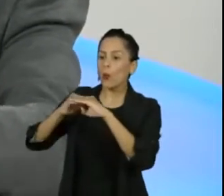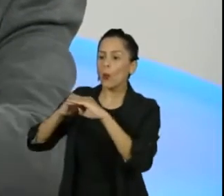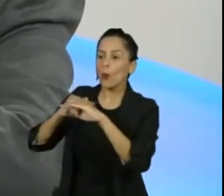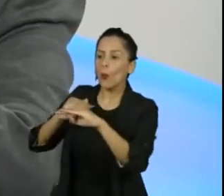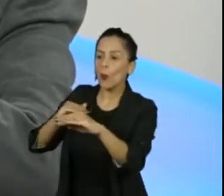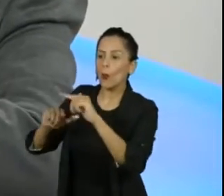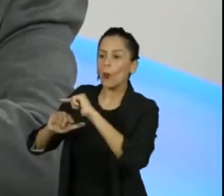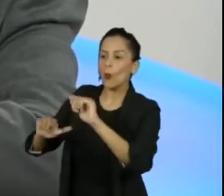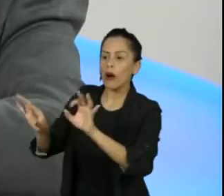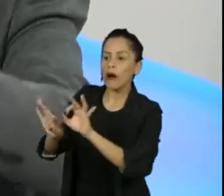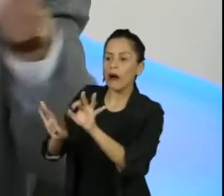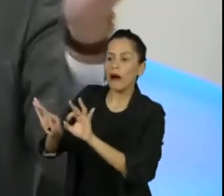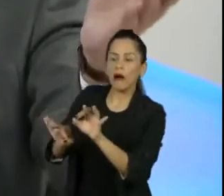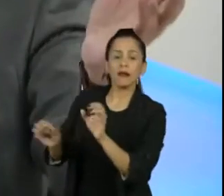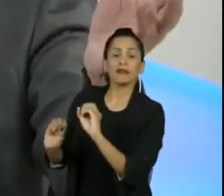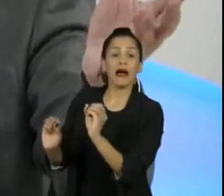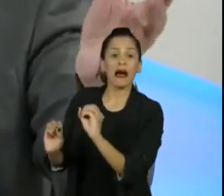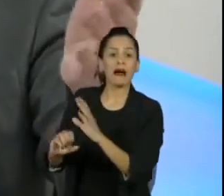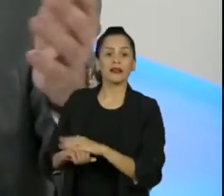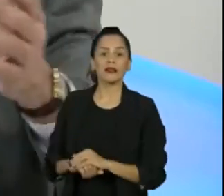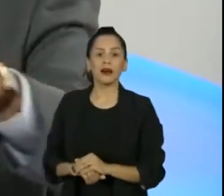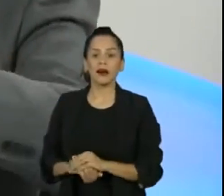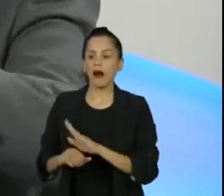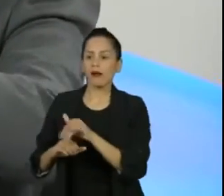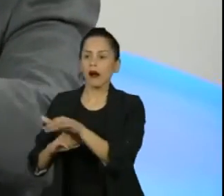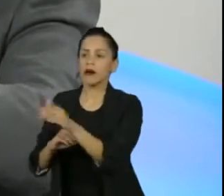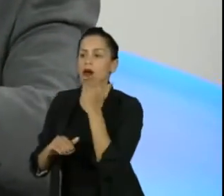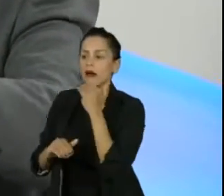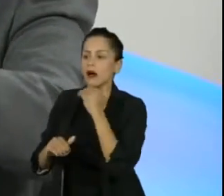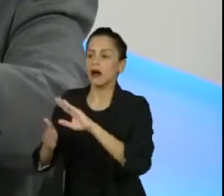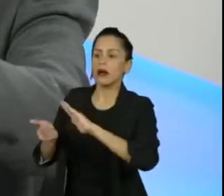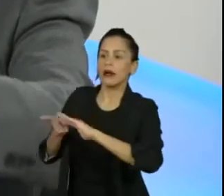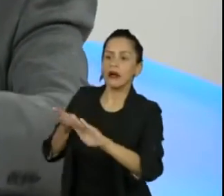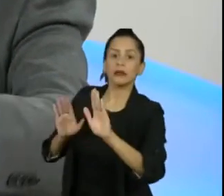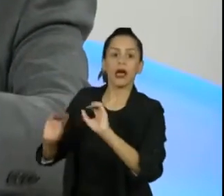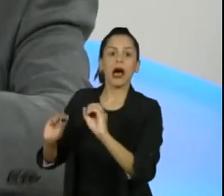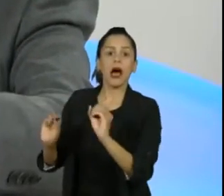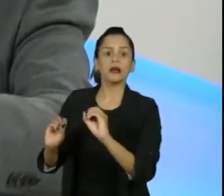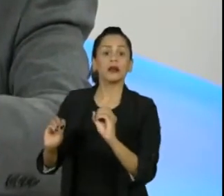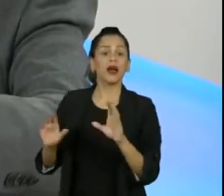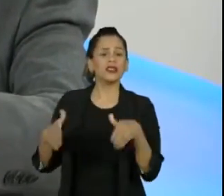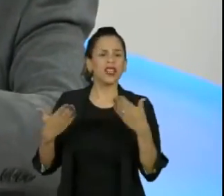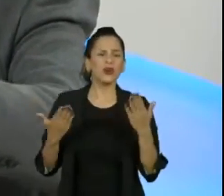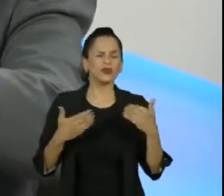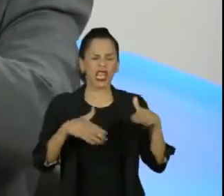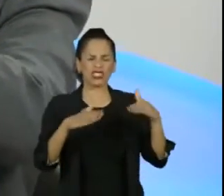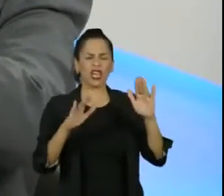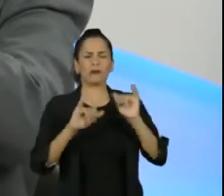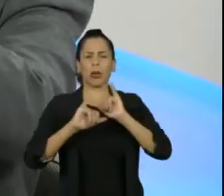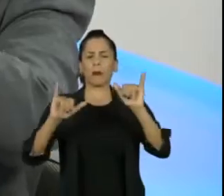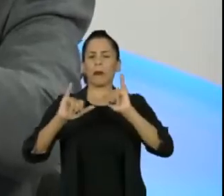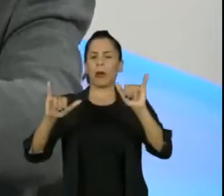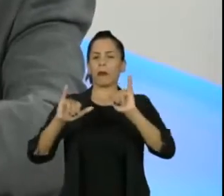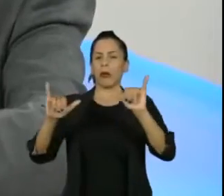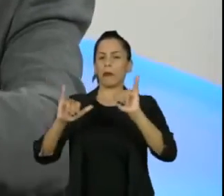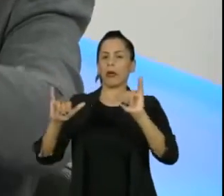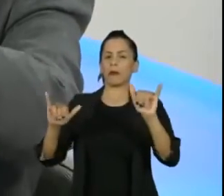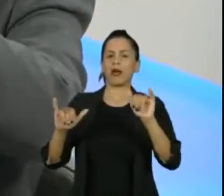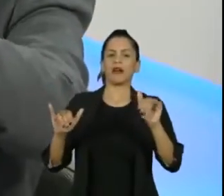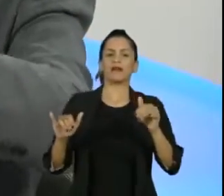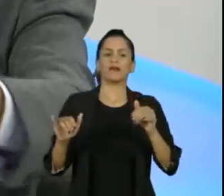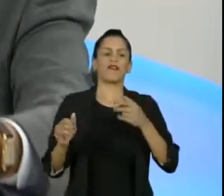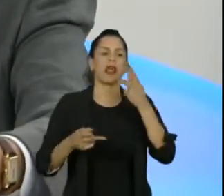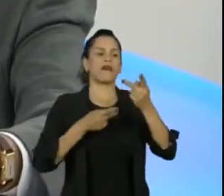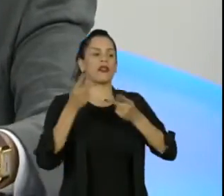tinha rua recapeada. Então eu deixei para colar. Então está colocado aqui para